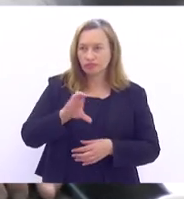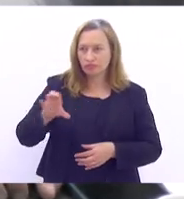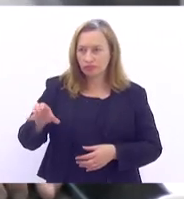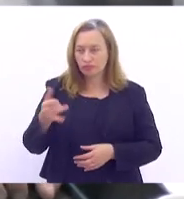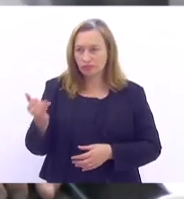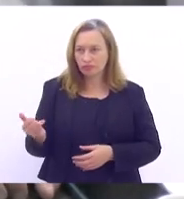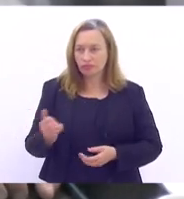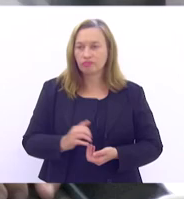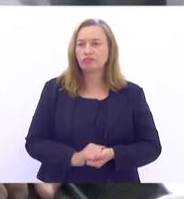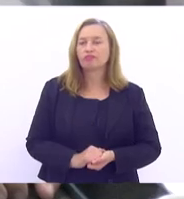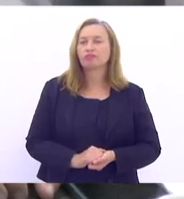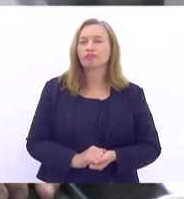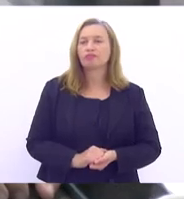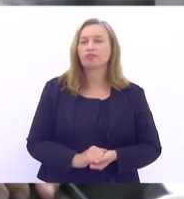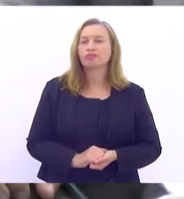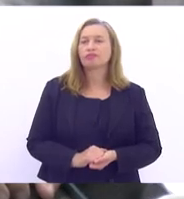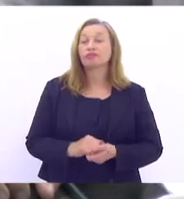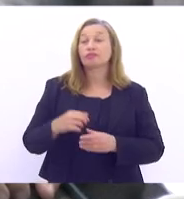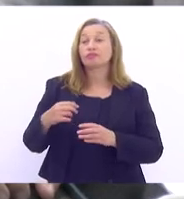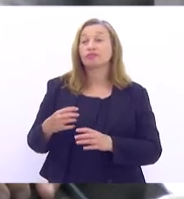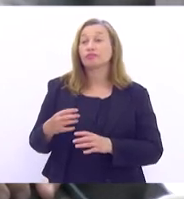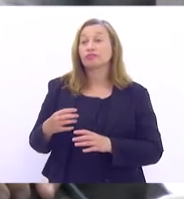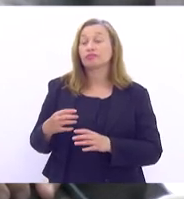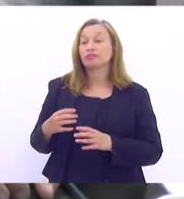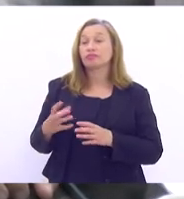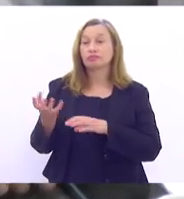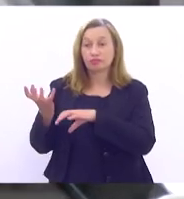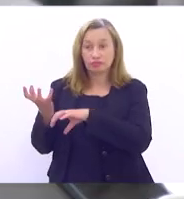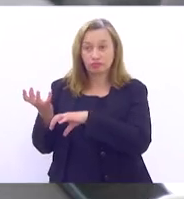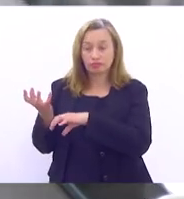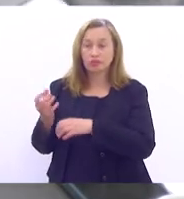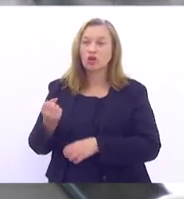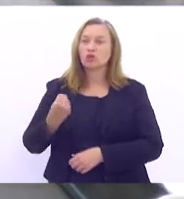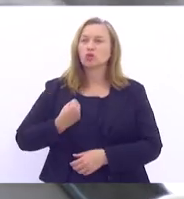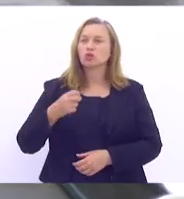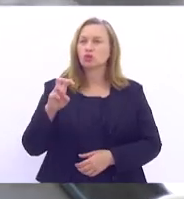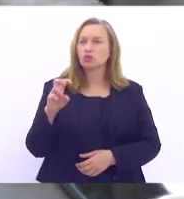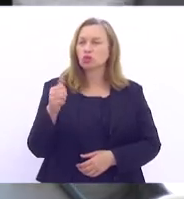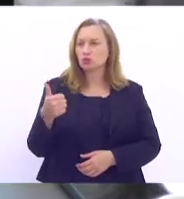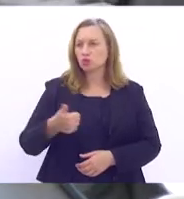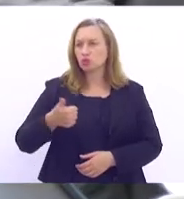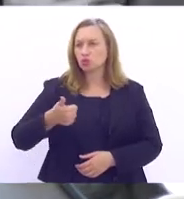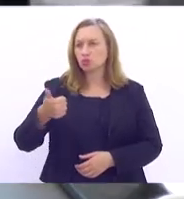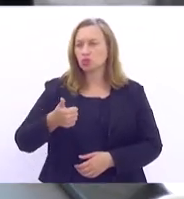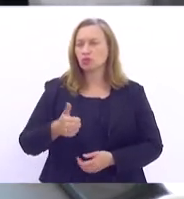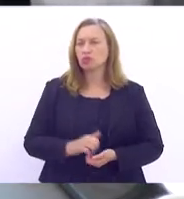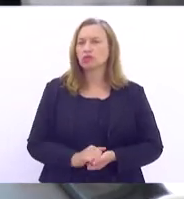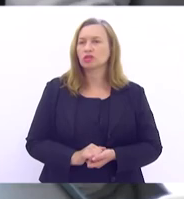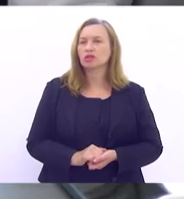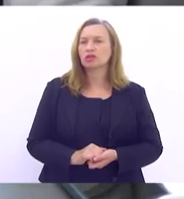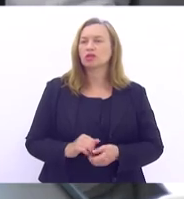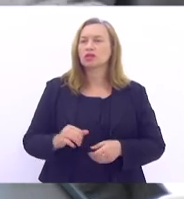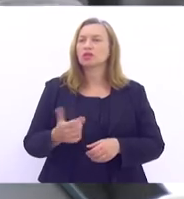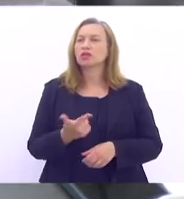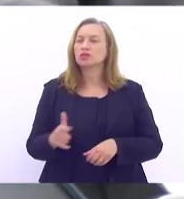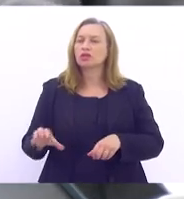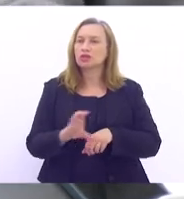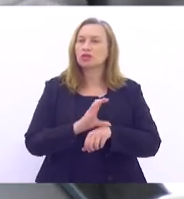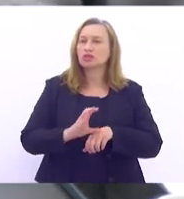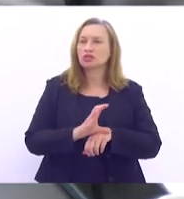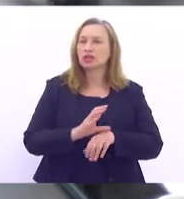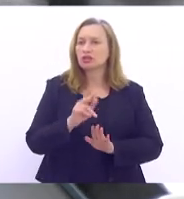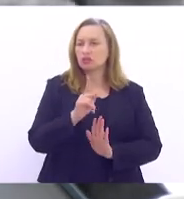da CCJ, da Câmara Federal, né, a de número 1, ela dispõe sobre a inconstitucionalidade dos